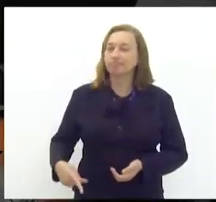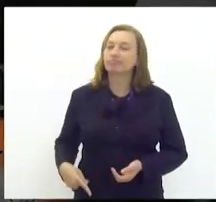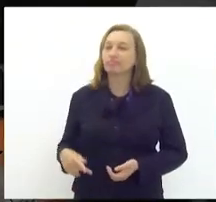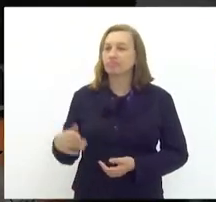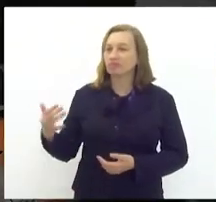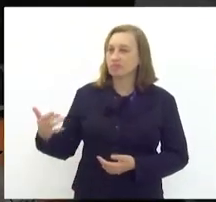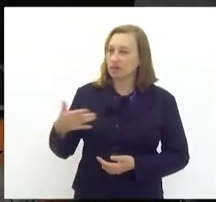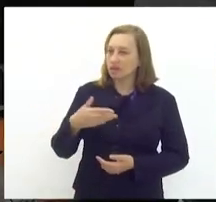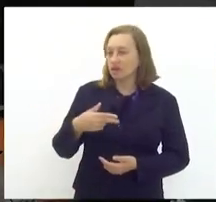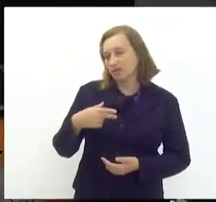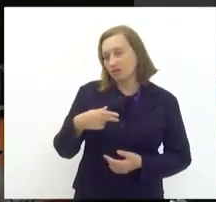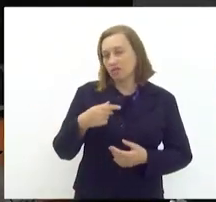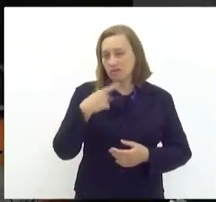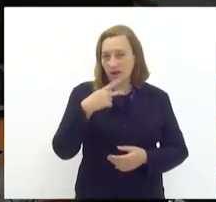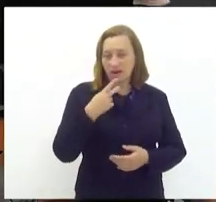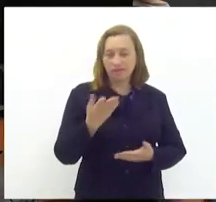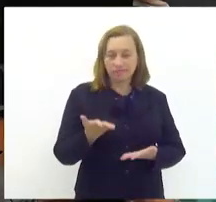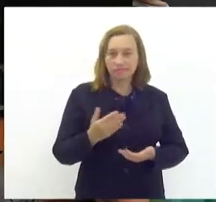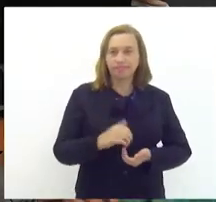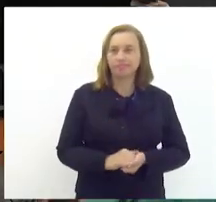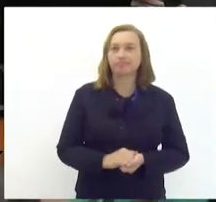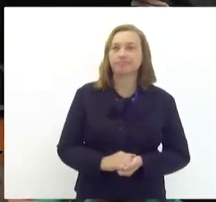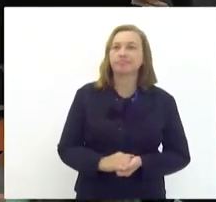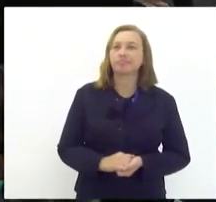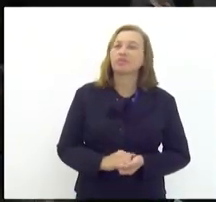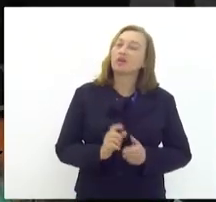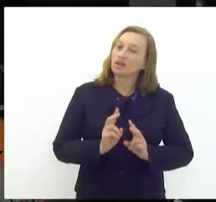Deputado mais breve possível